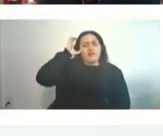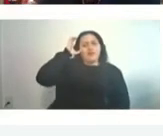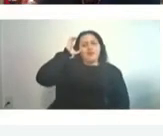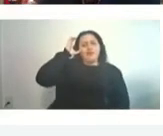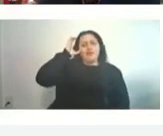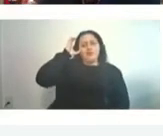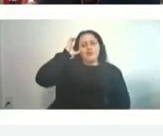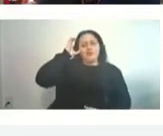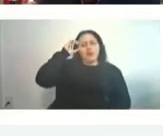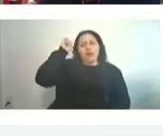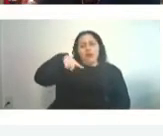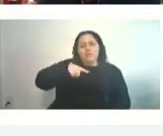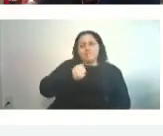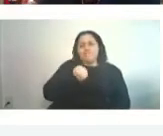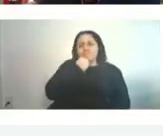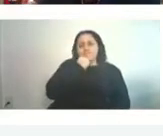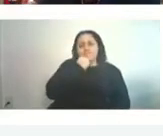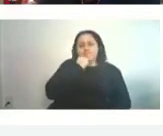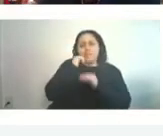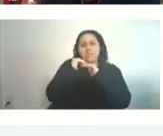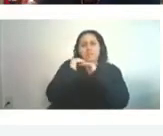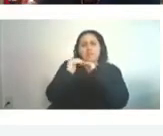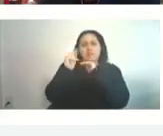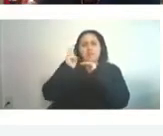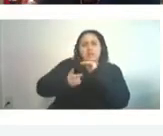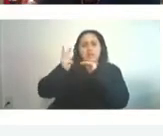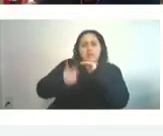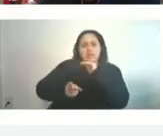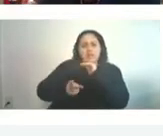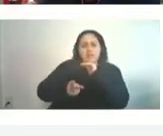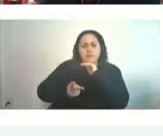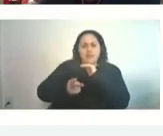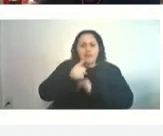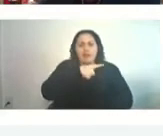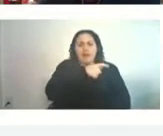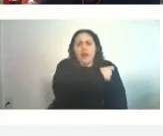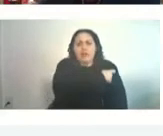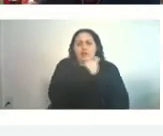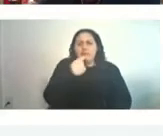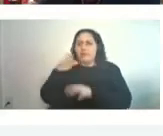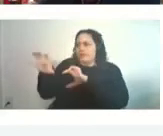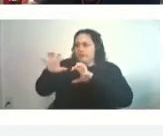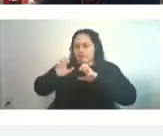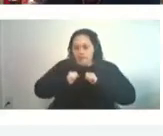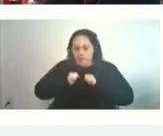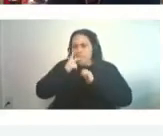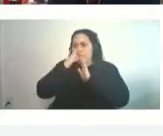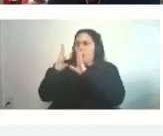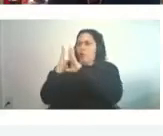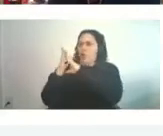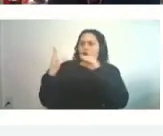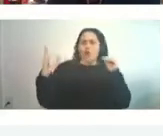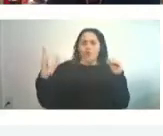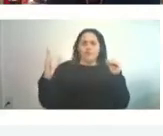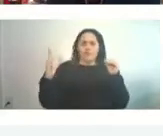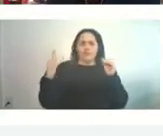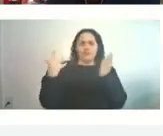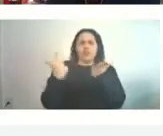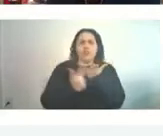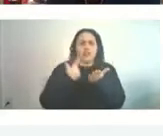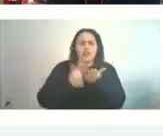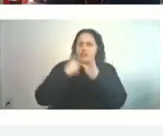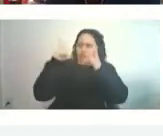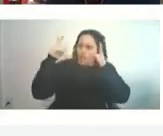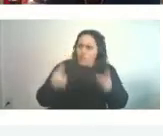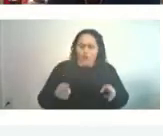alguma coisa cristalizada, né, em que os alunos precisam reproduzir tal e qual está no livro, tal e qual o professor